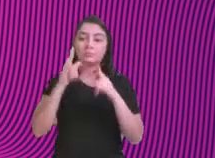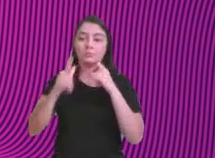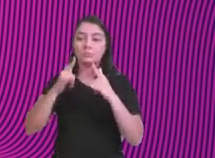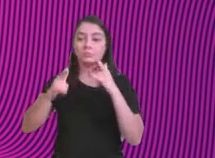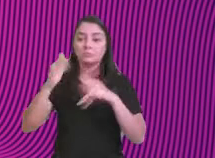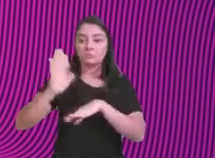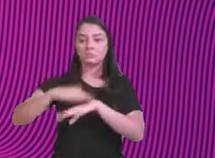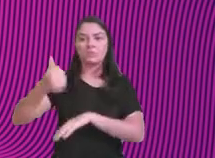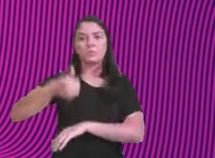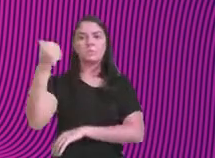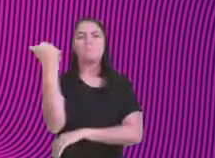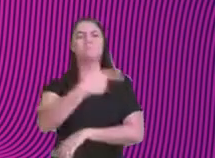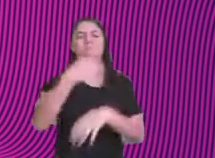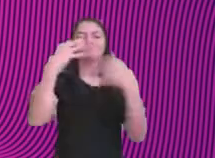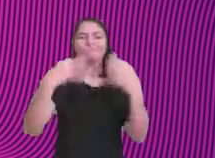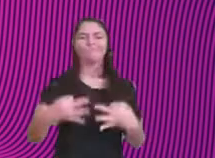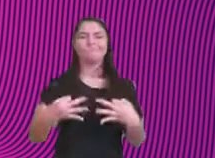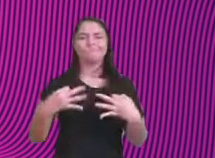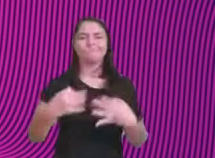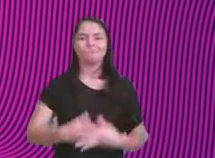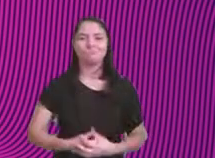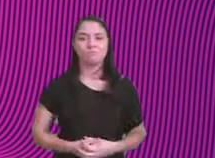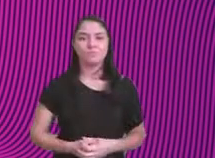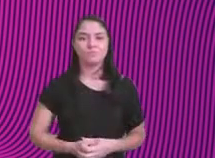eu não tenho dúvida.